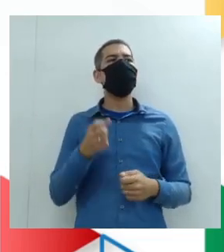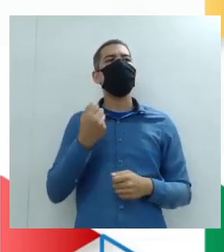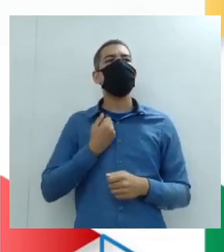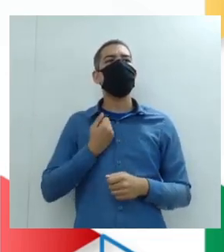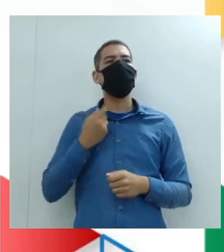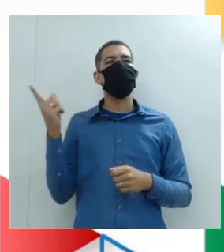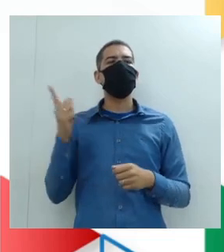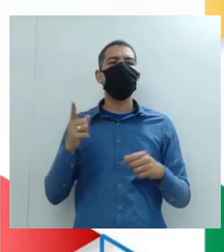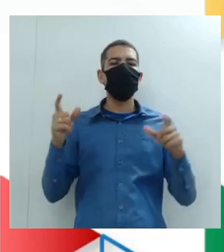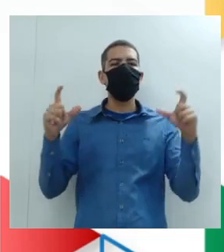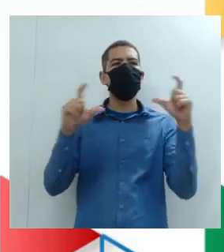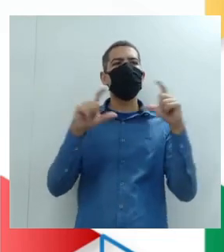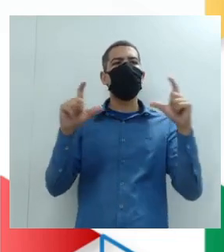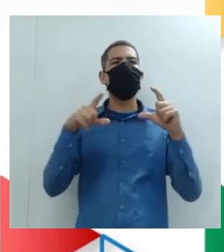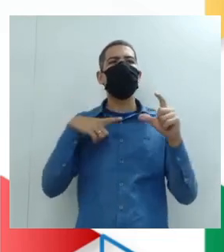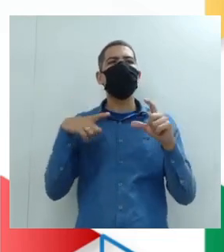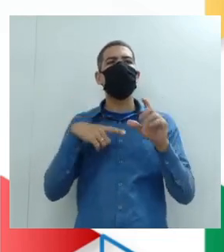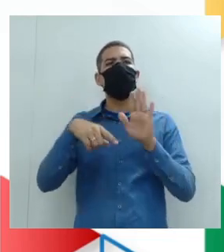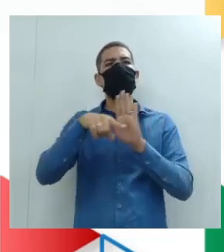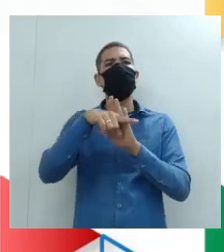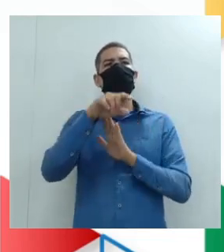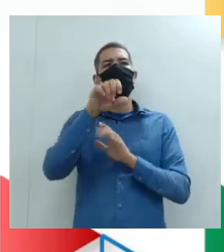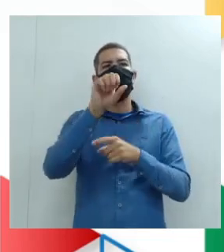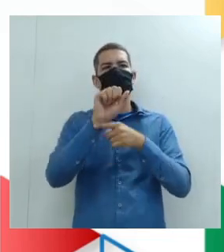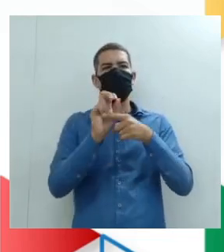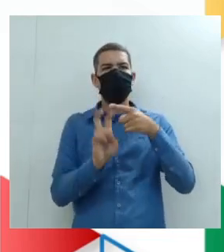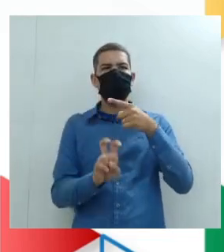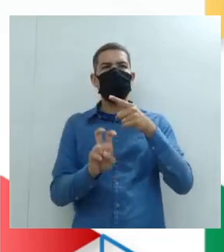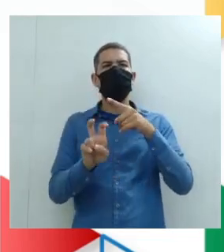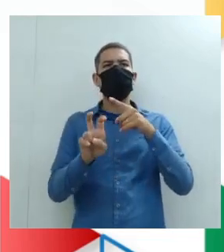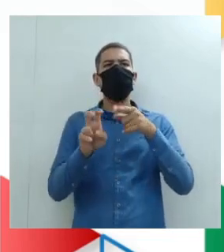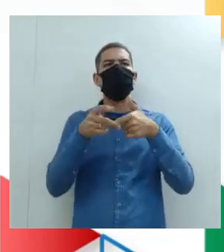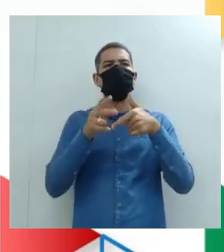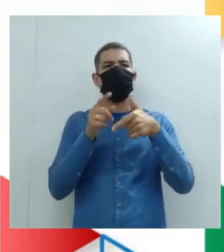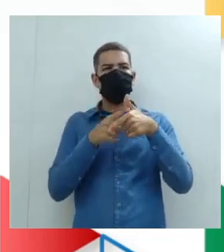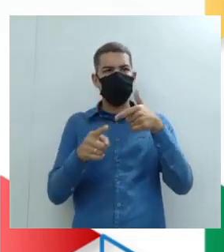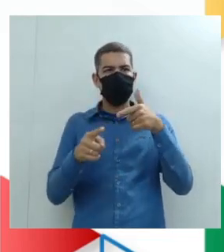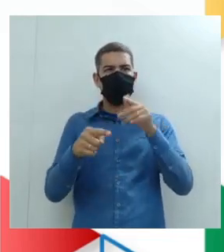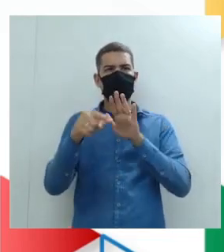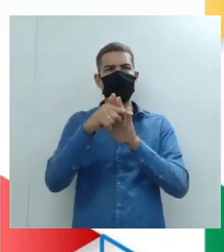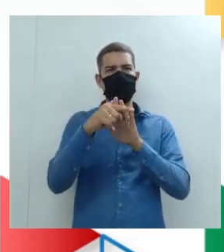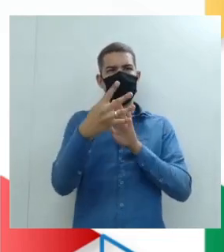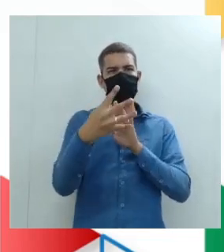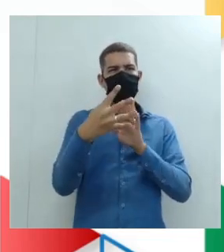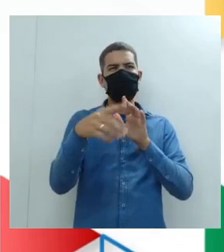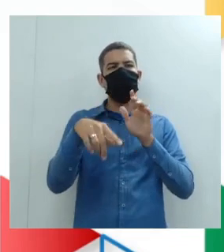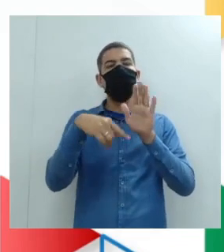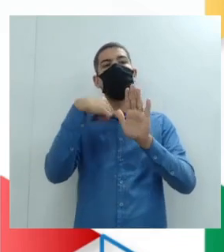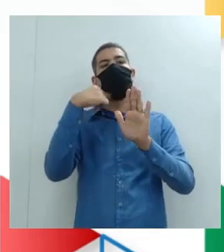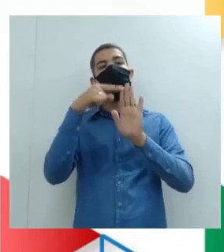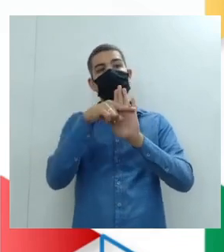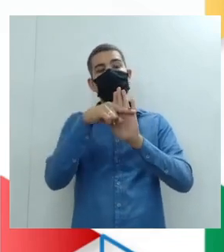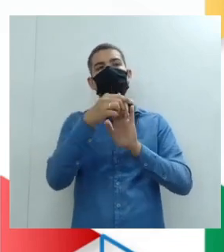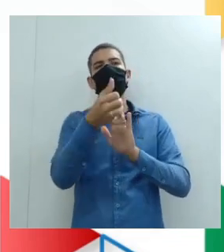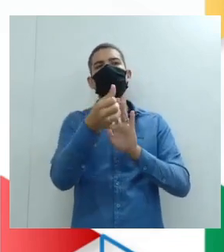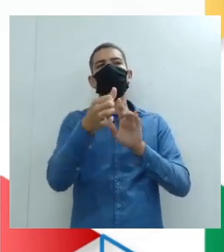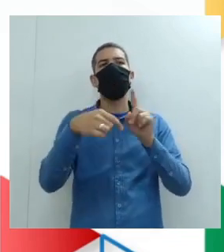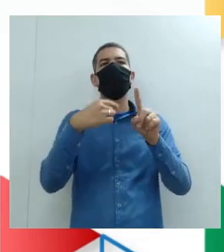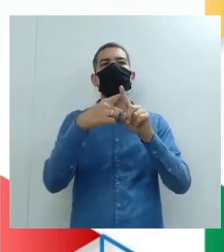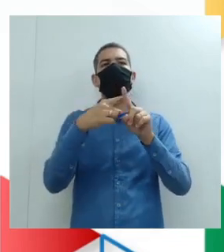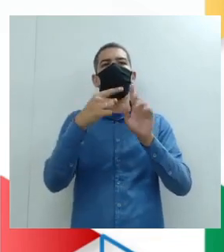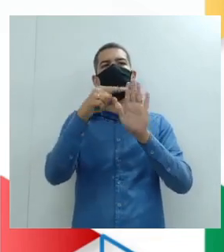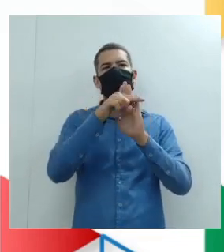8 quintos dividido por menos 4 menos 6 vezes menos 1